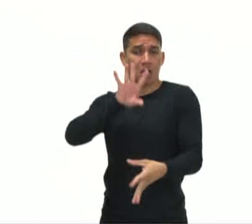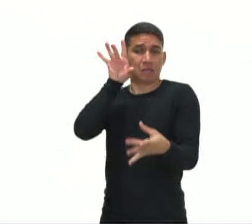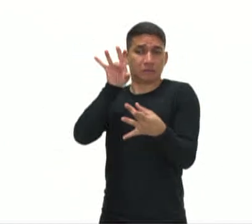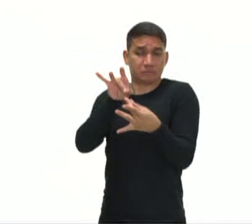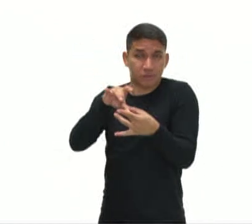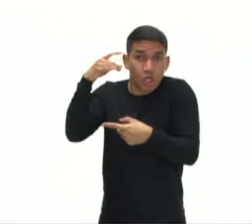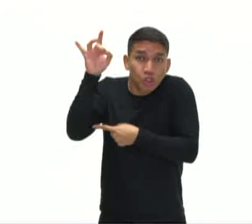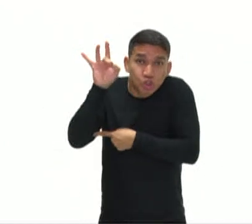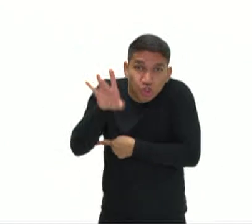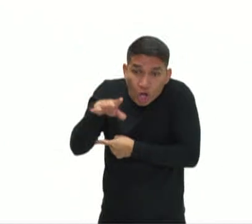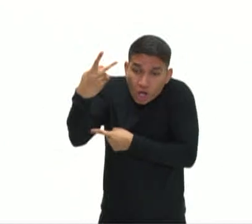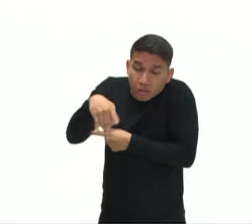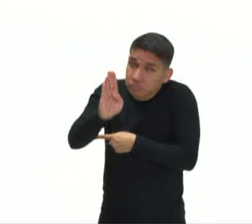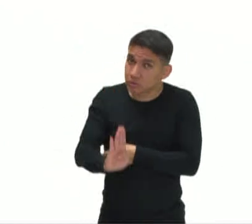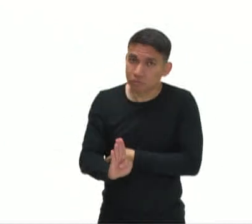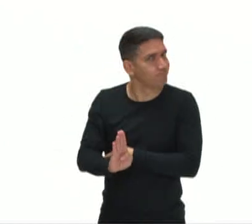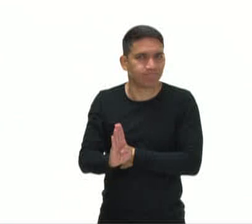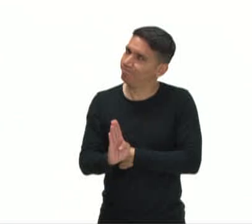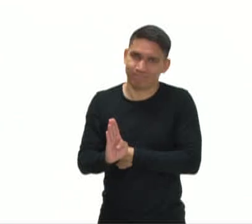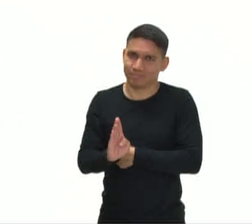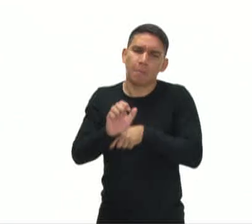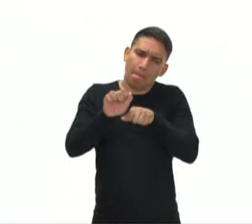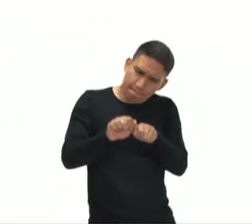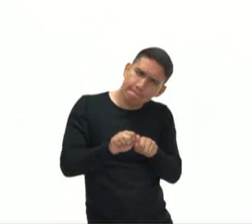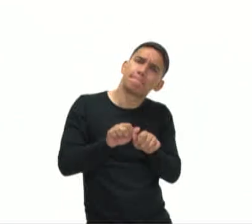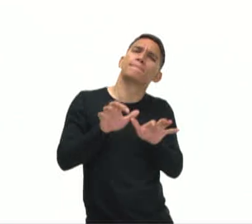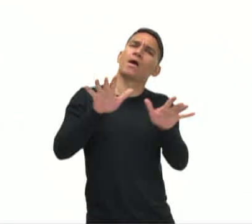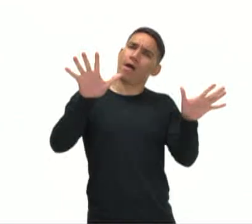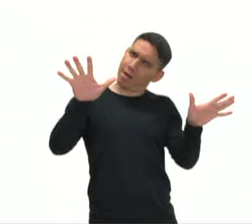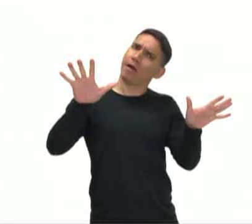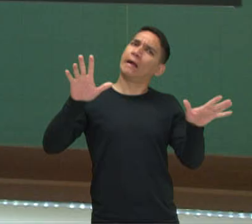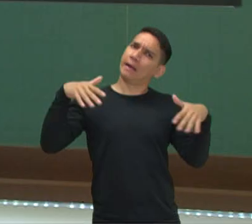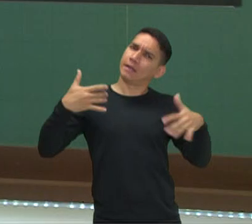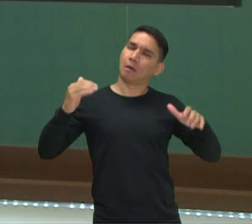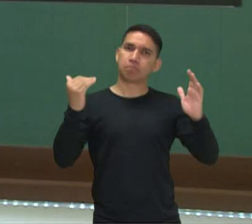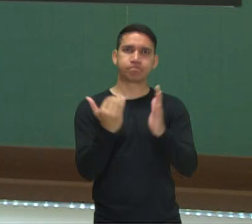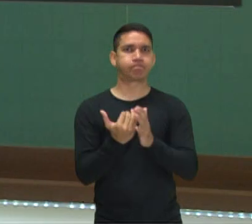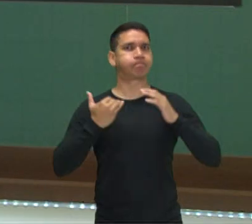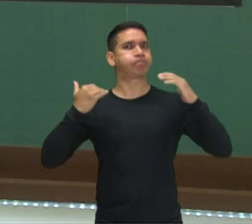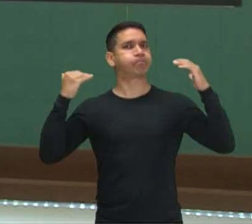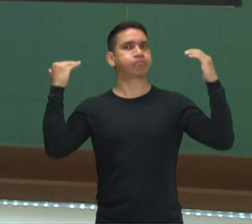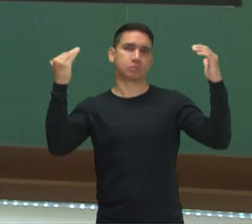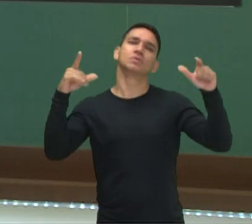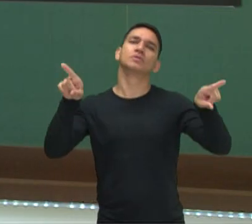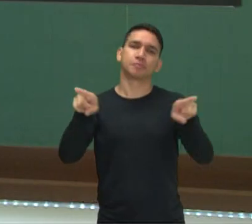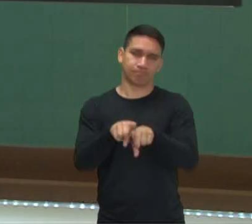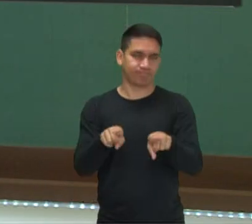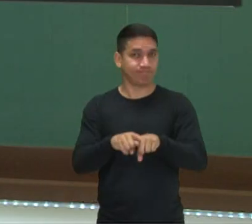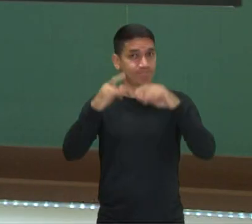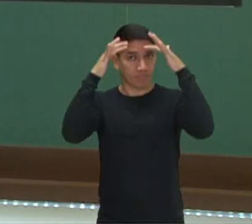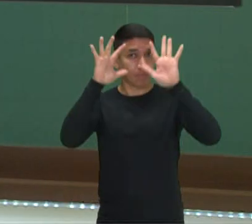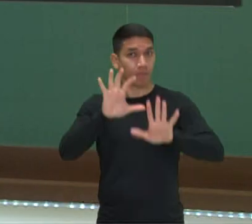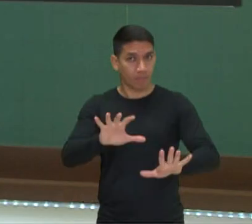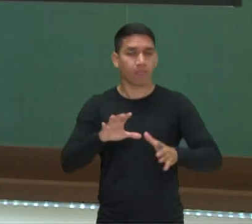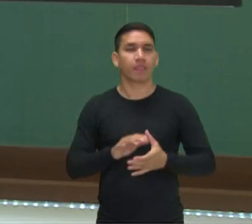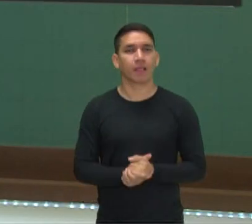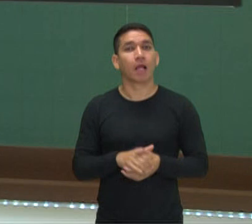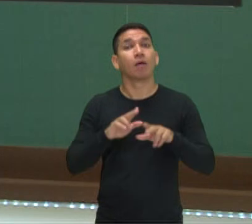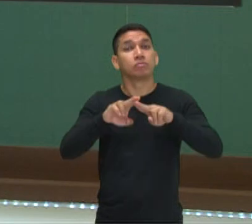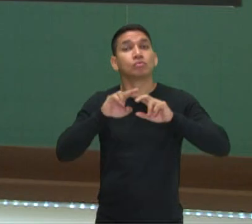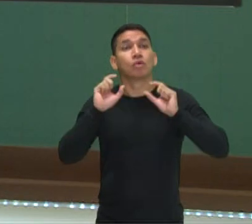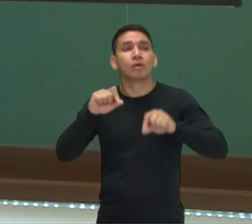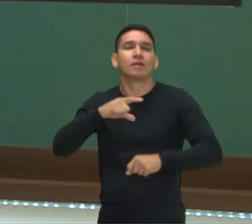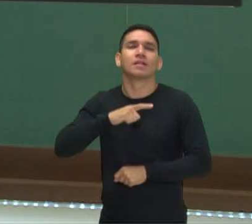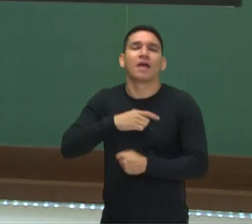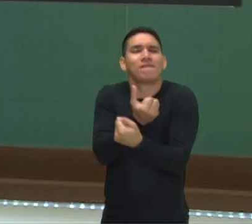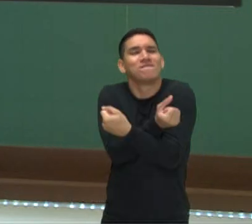está presente só no Brasil, né? Tamanha é a sua dimensão, também temos que pensar nisso. Então, são